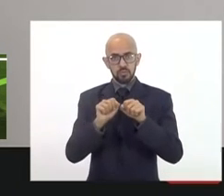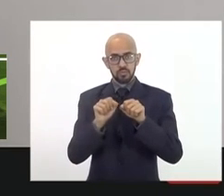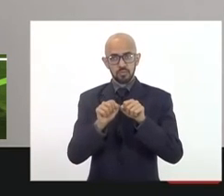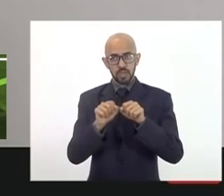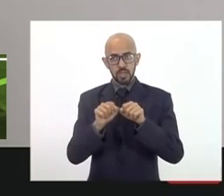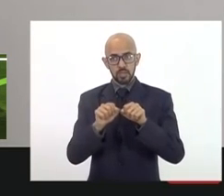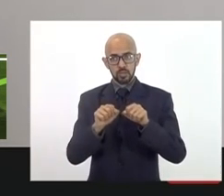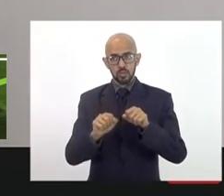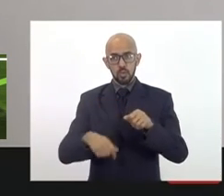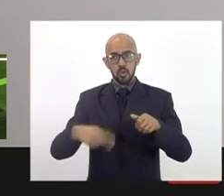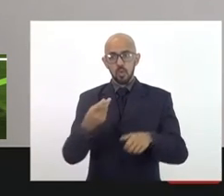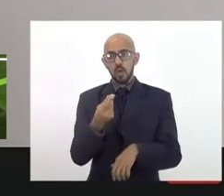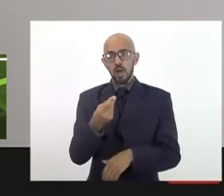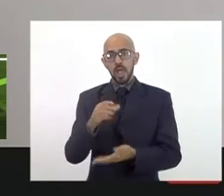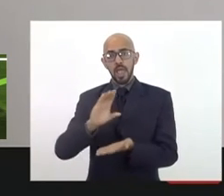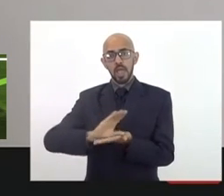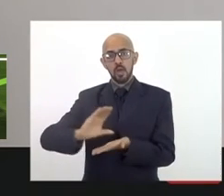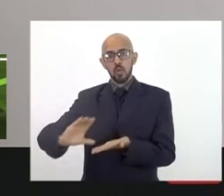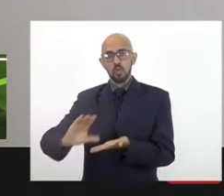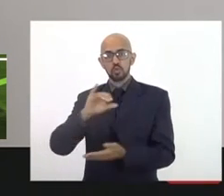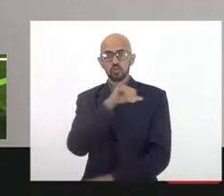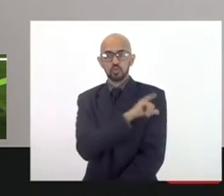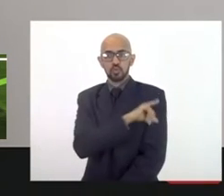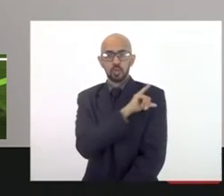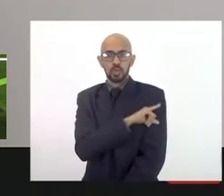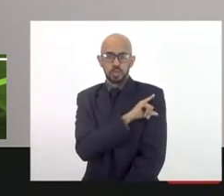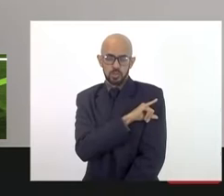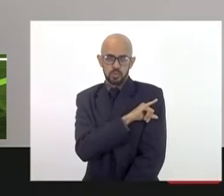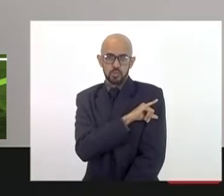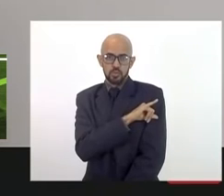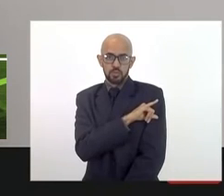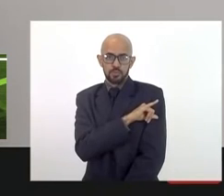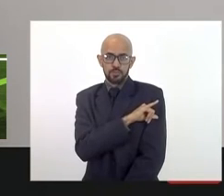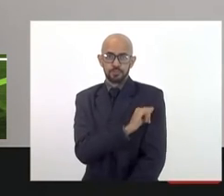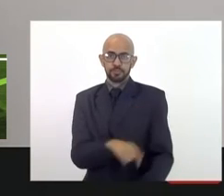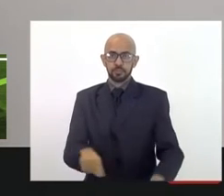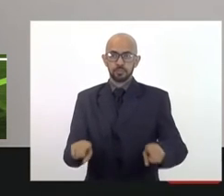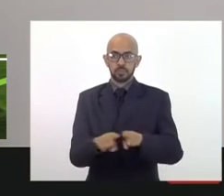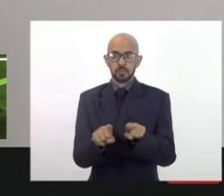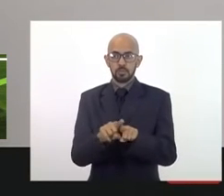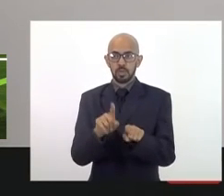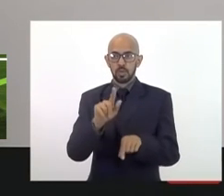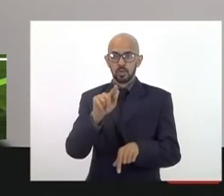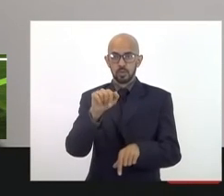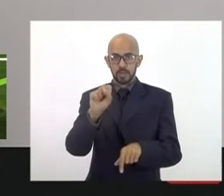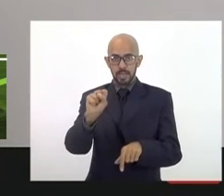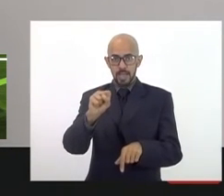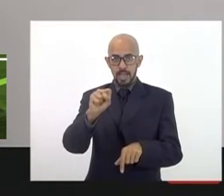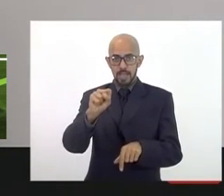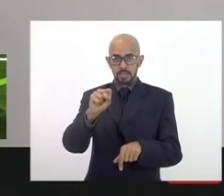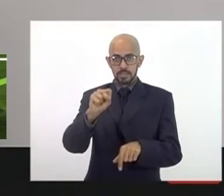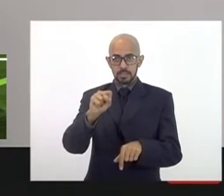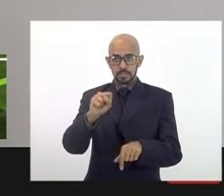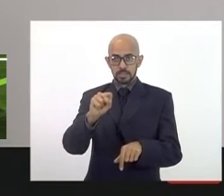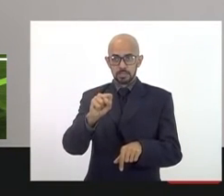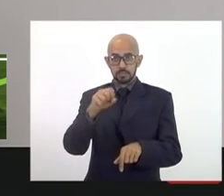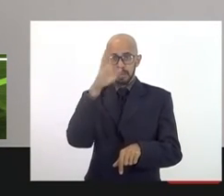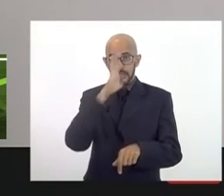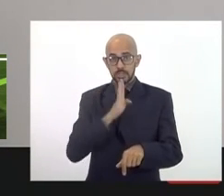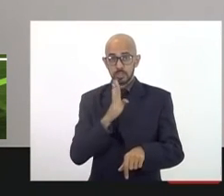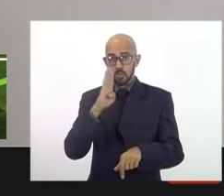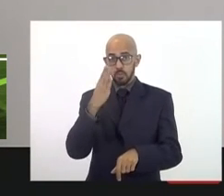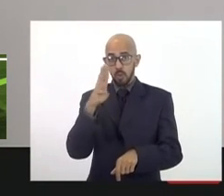gás do Rio para São Paulo. O gasoduto Brasil-Bolívia, 38 milhões de metros